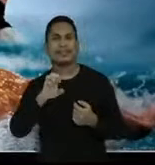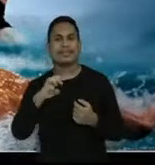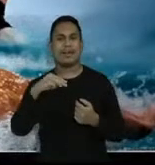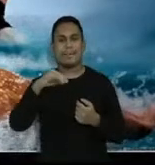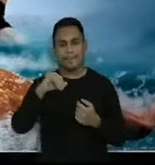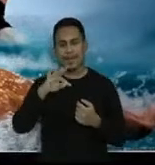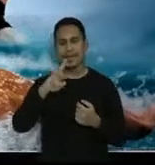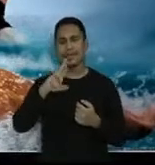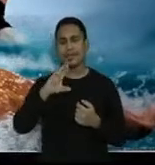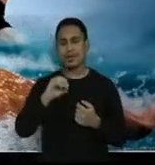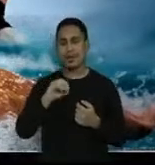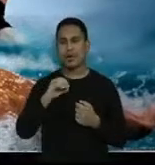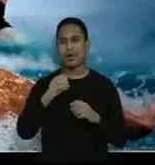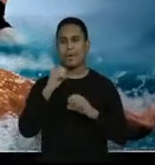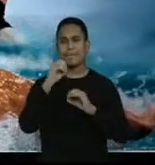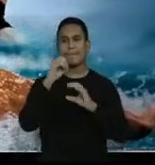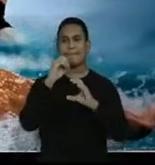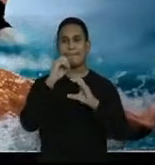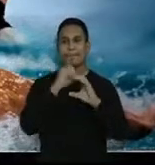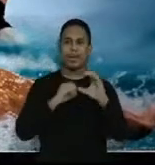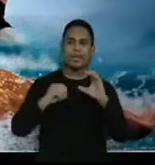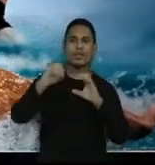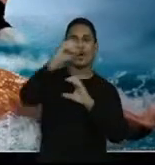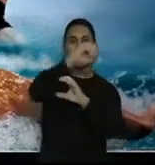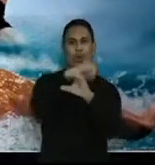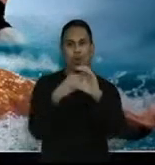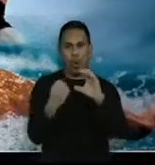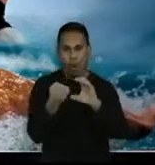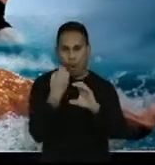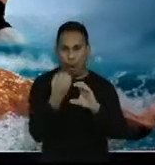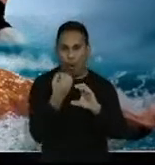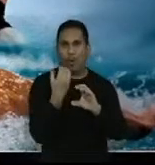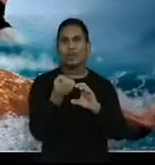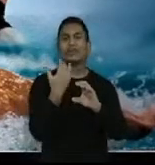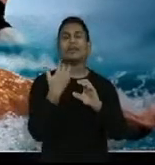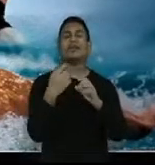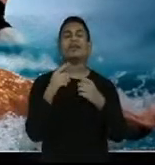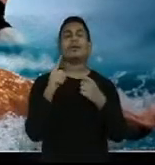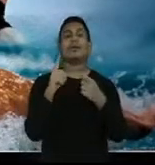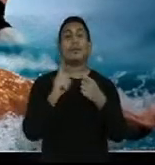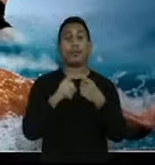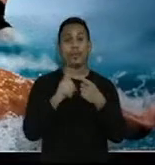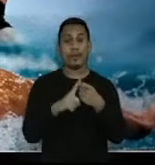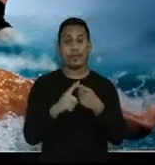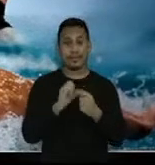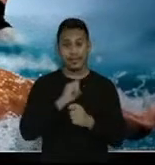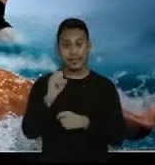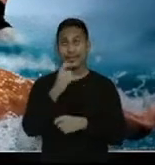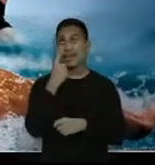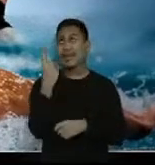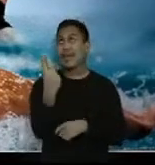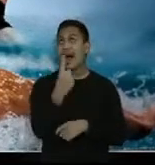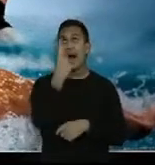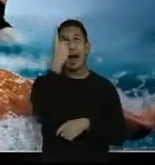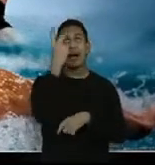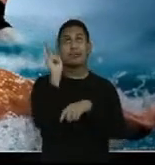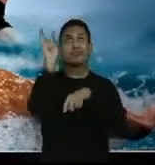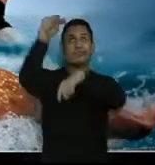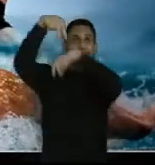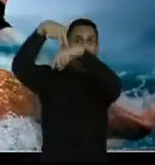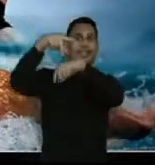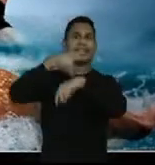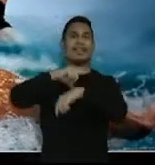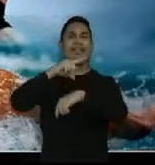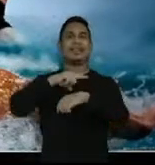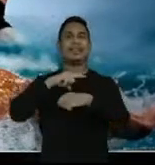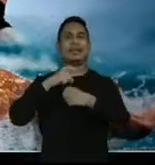em exercícios de altitude. Justamente porque em altitude a gente também vai ter normalmente esse aumento de pressão e